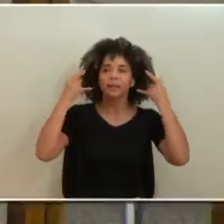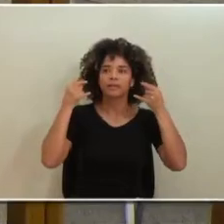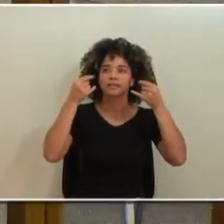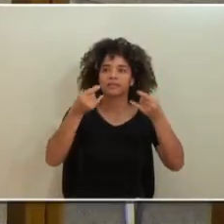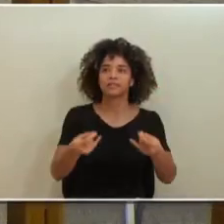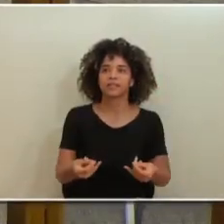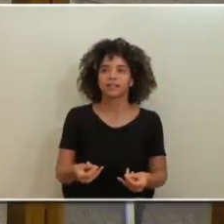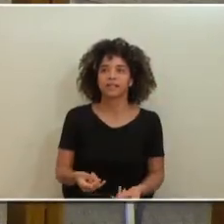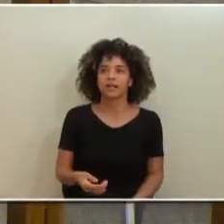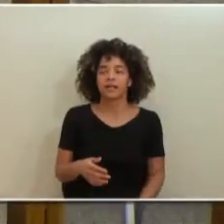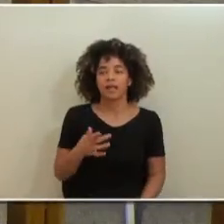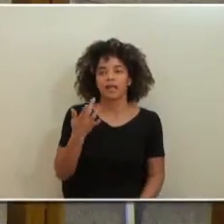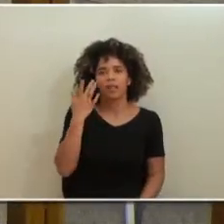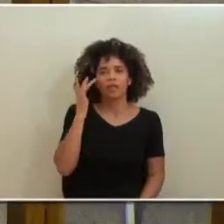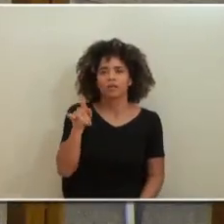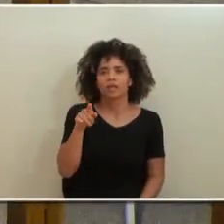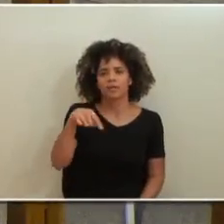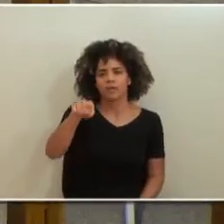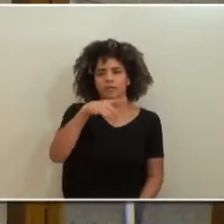sei se vocês sabem.